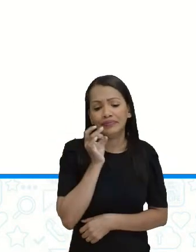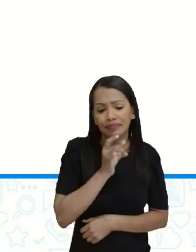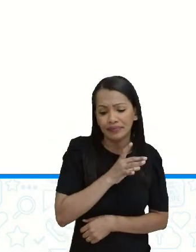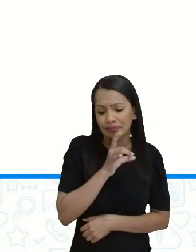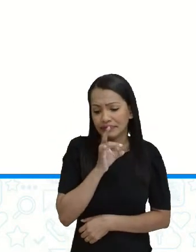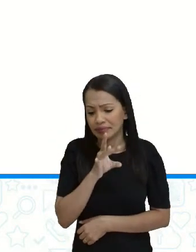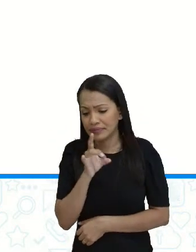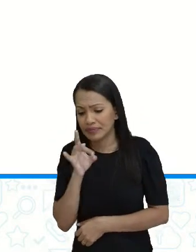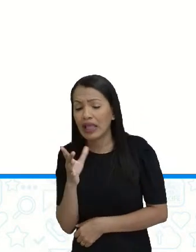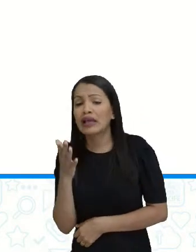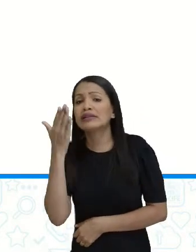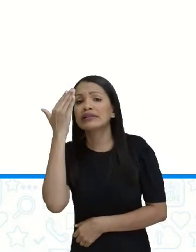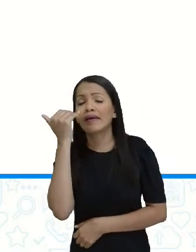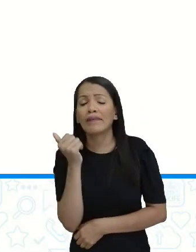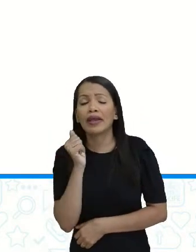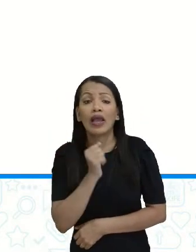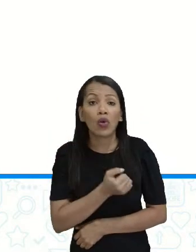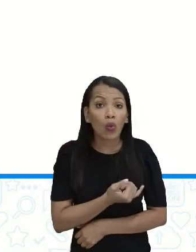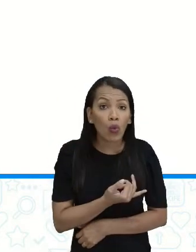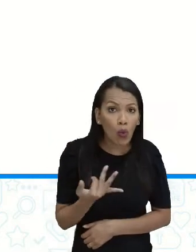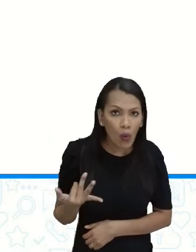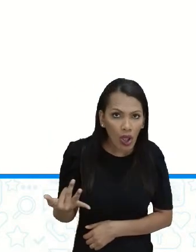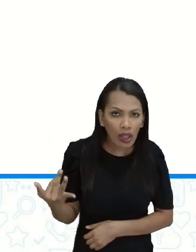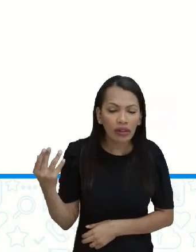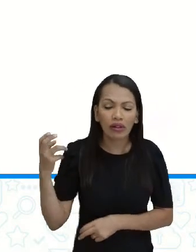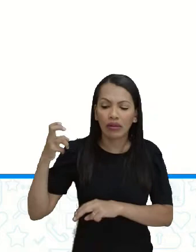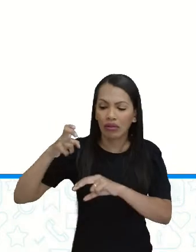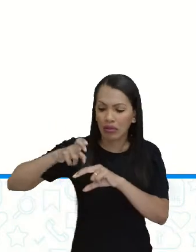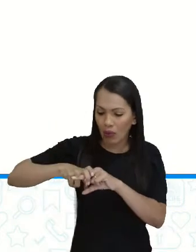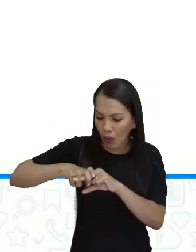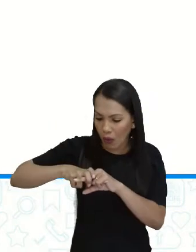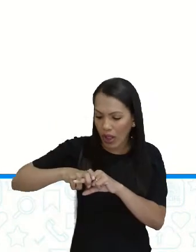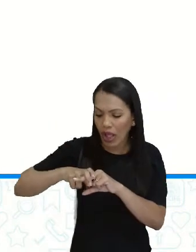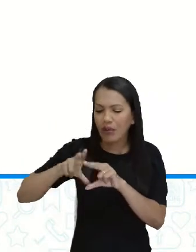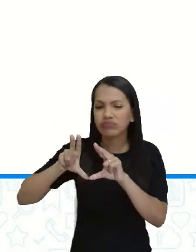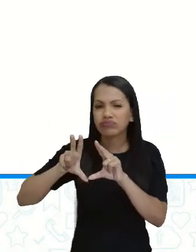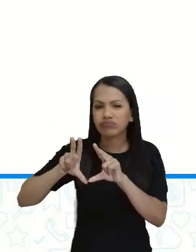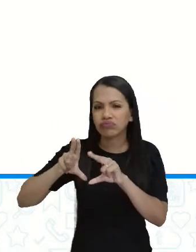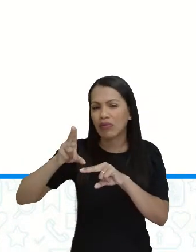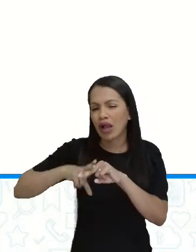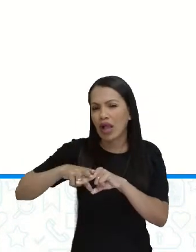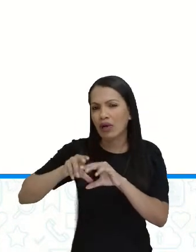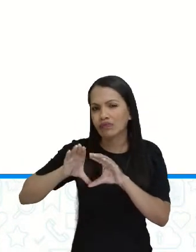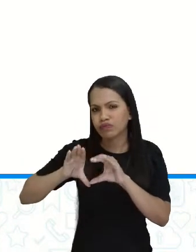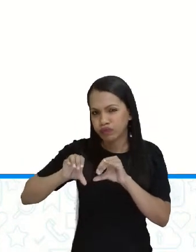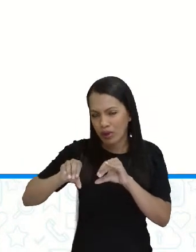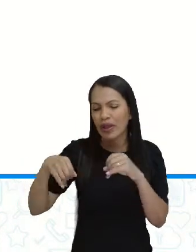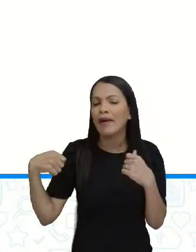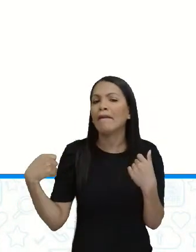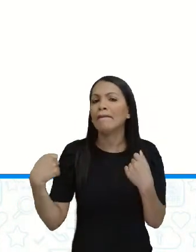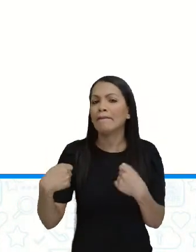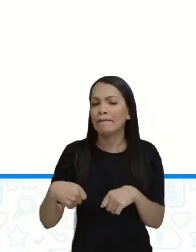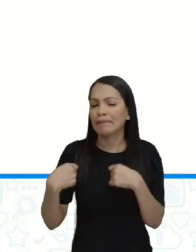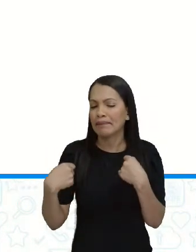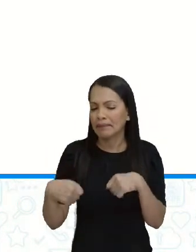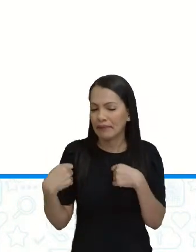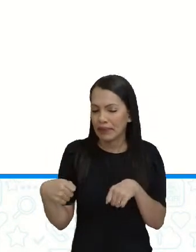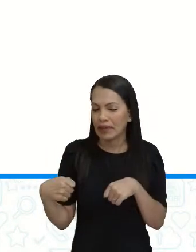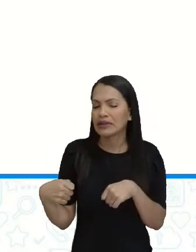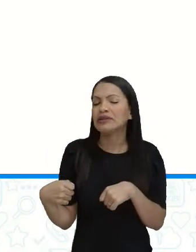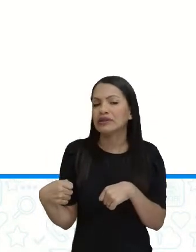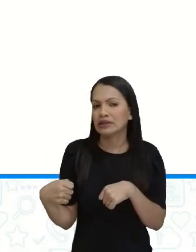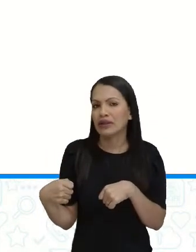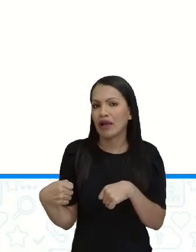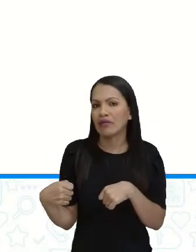poltrona que está vaga, ou seja, vazia, não tem ninguém sentado nela. Olha só, uma